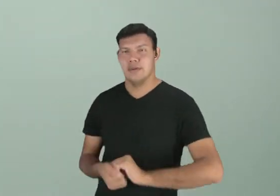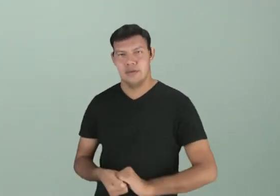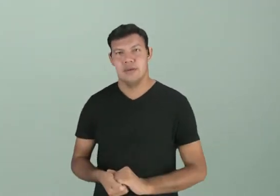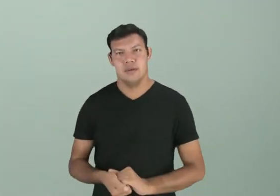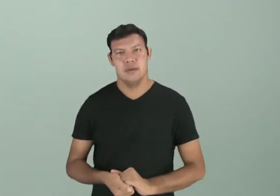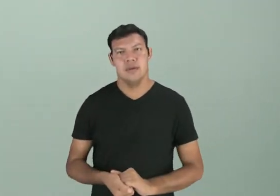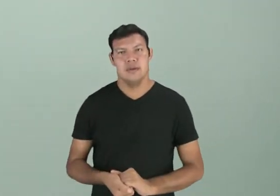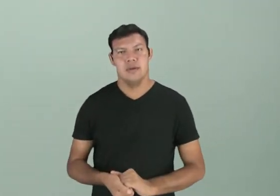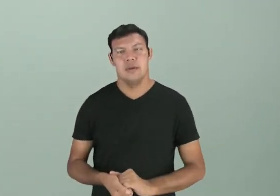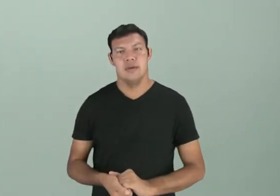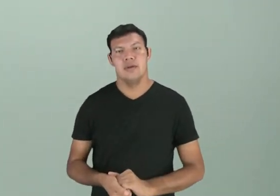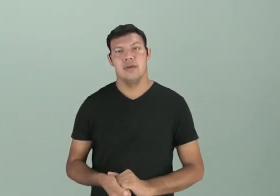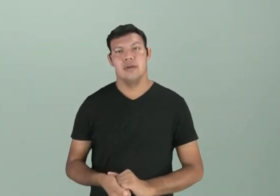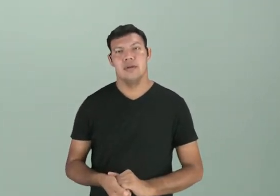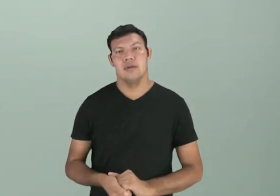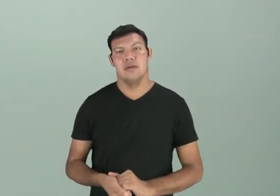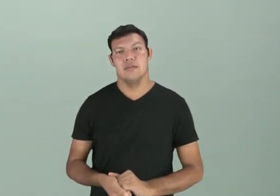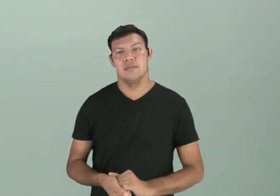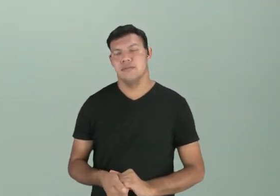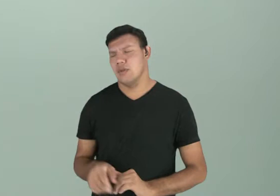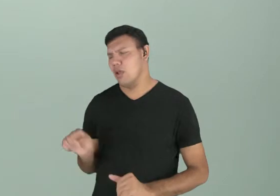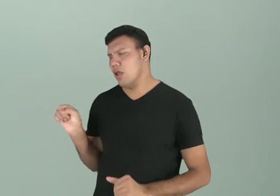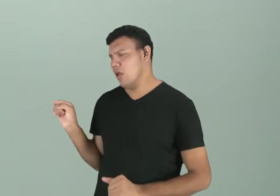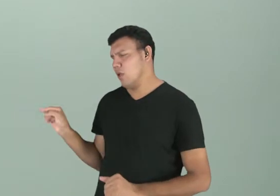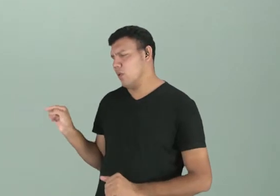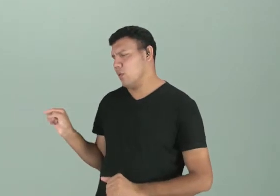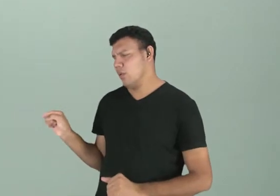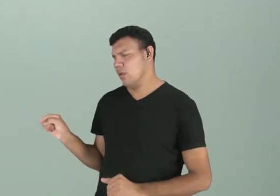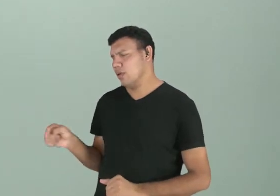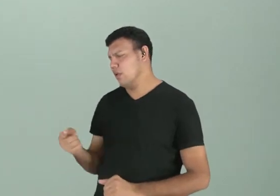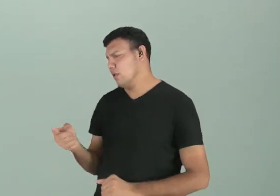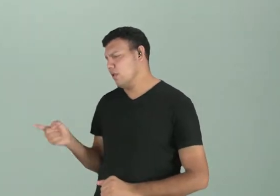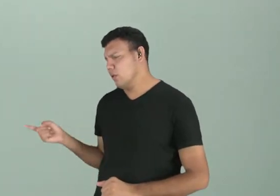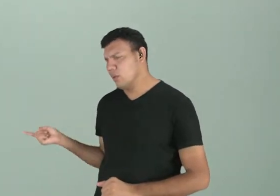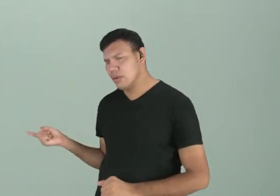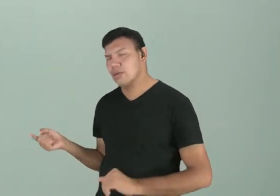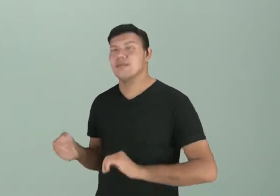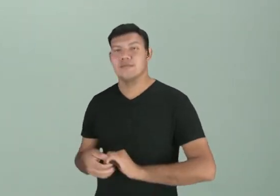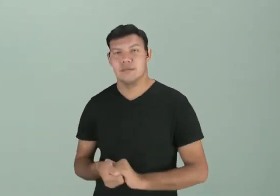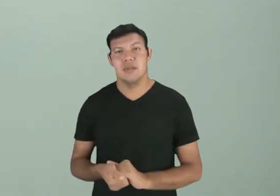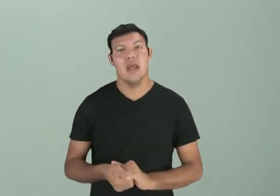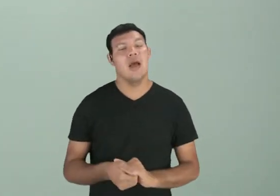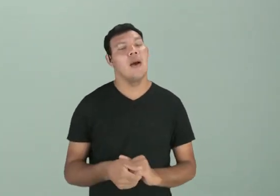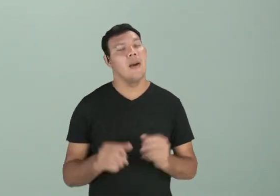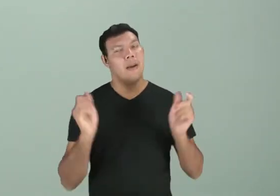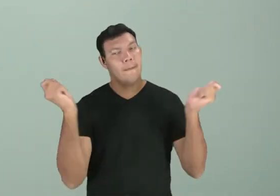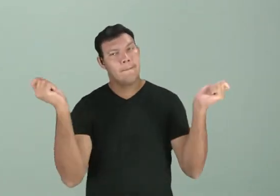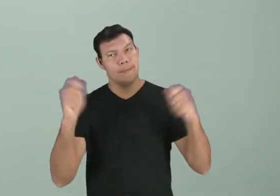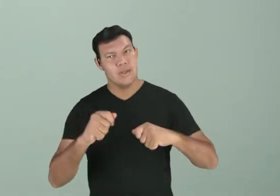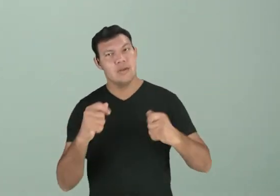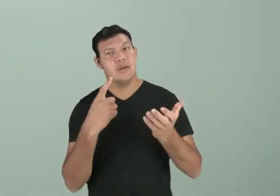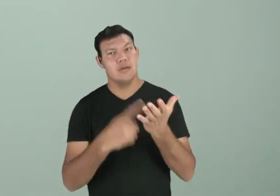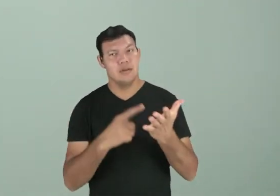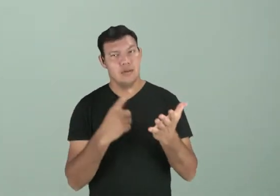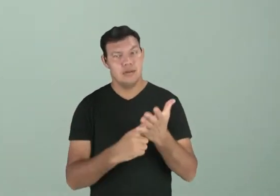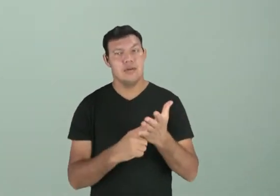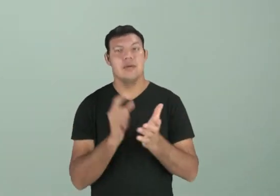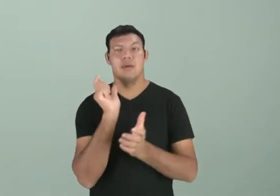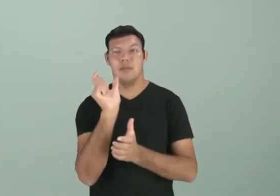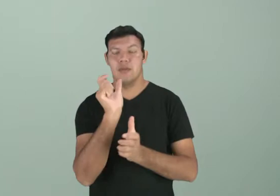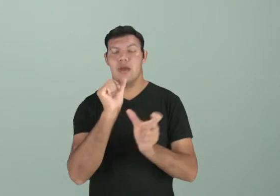Estes. Qual é o feminino? Estas. Então, quando você consegue, né, flexionar ali a palavra, então